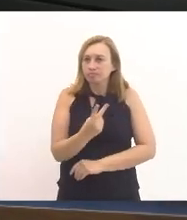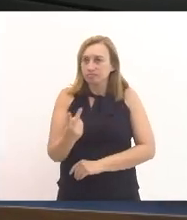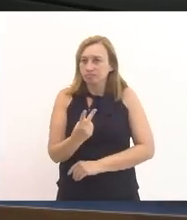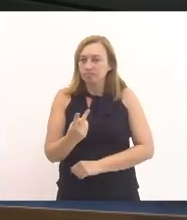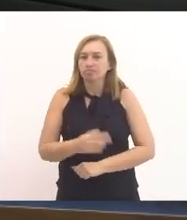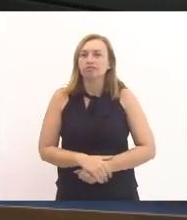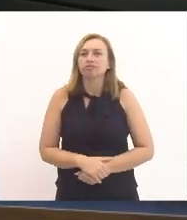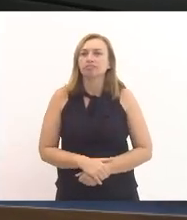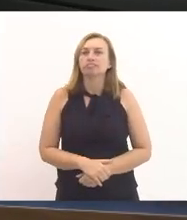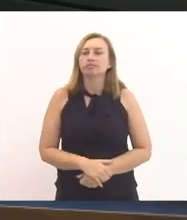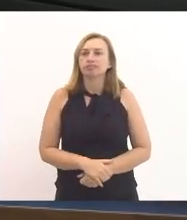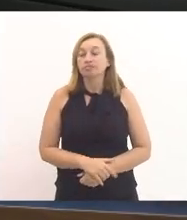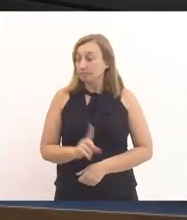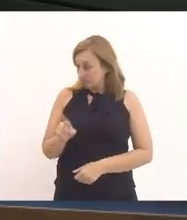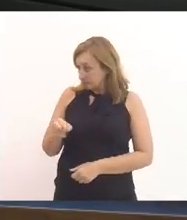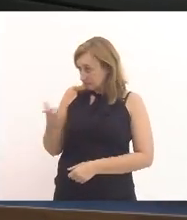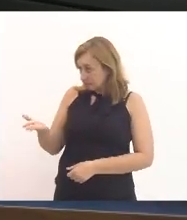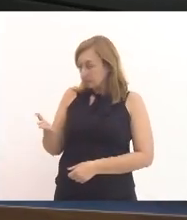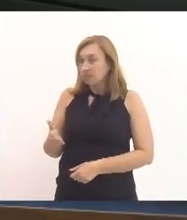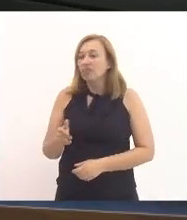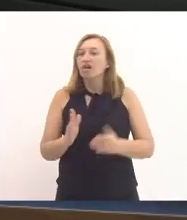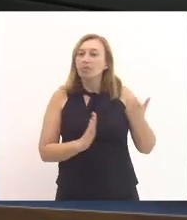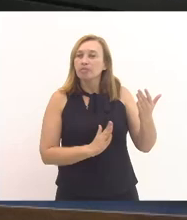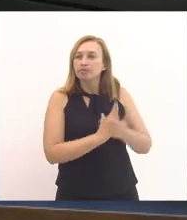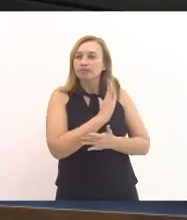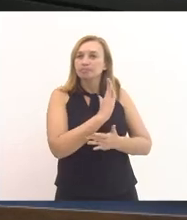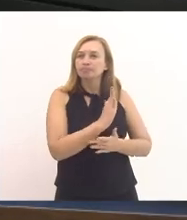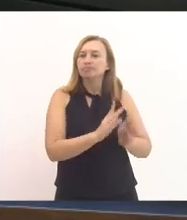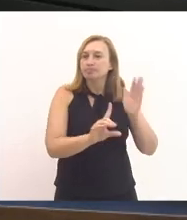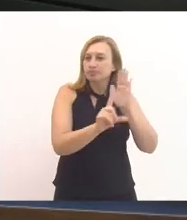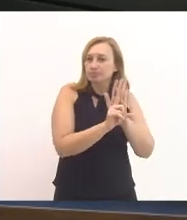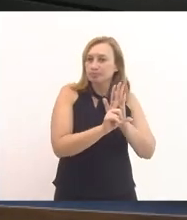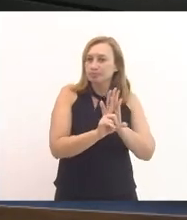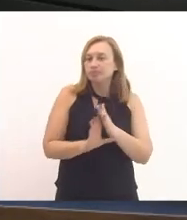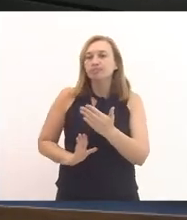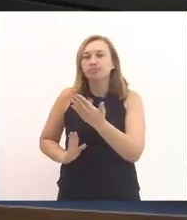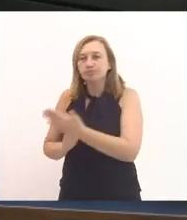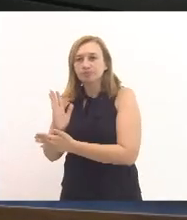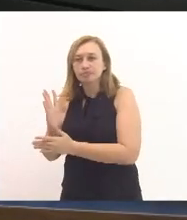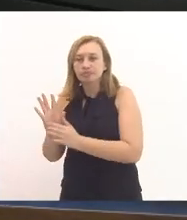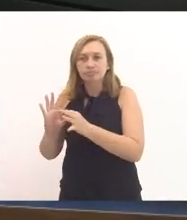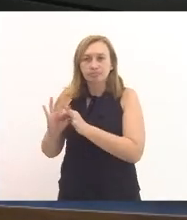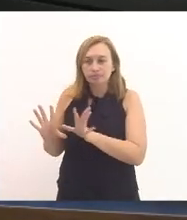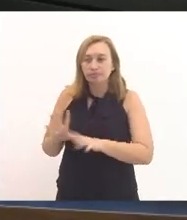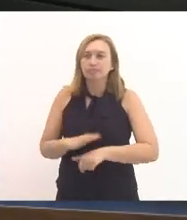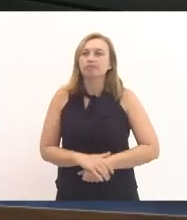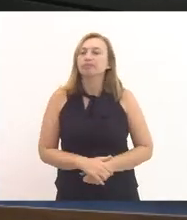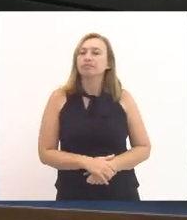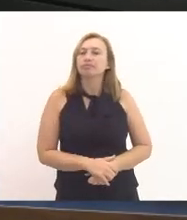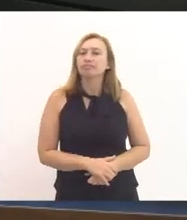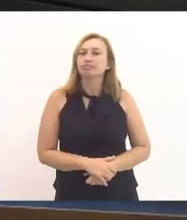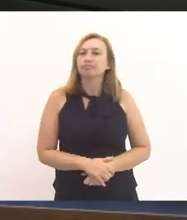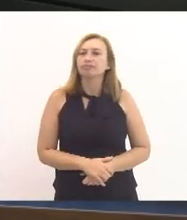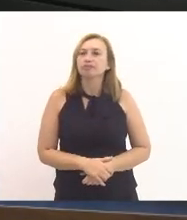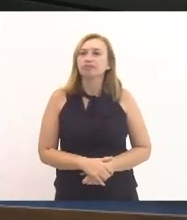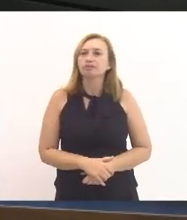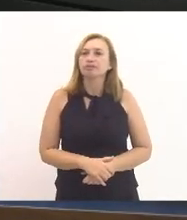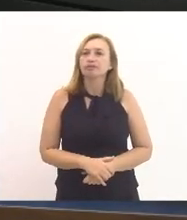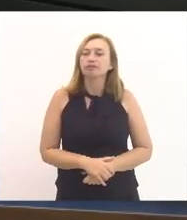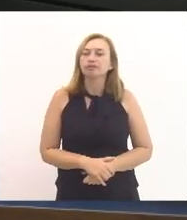aprovamos das duas formas Márcio né eu não aprovamos com lei aprovamos autorizativo então assim